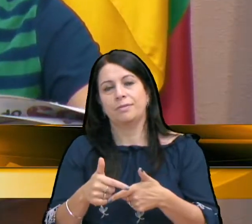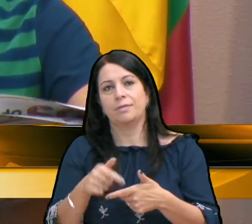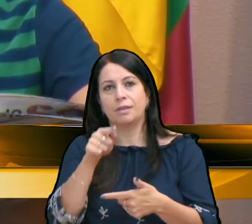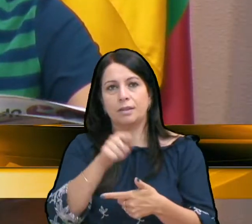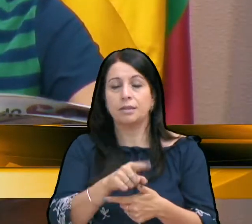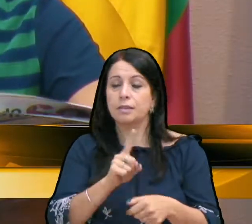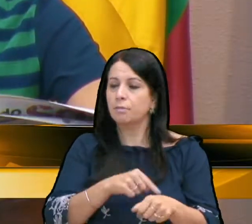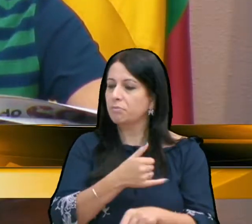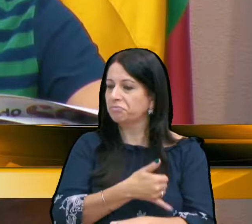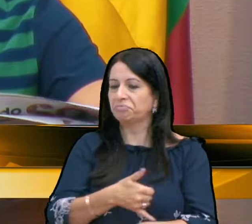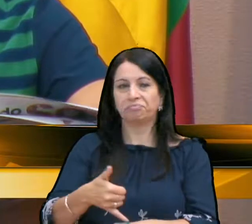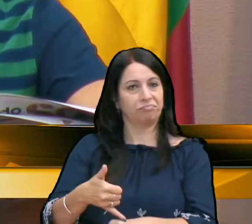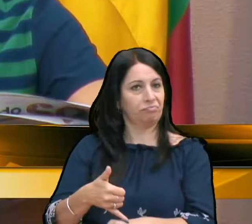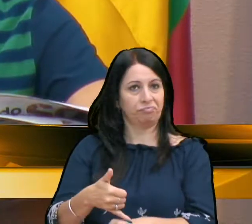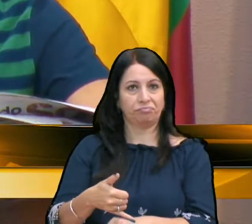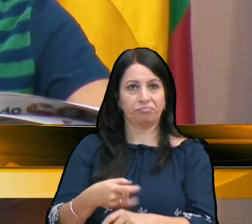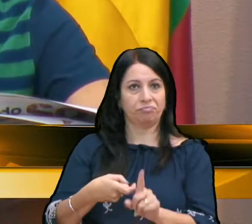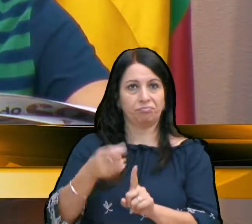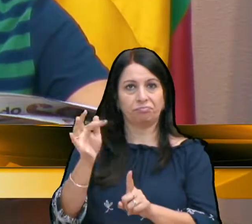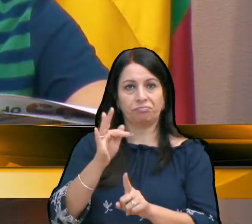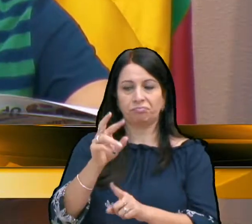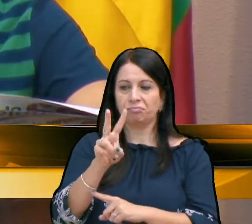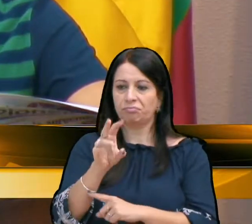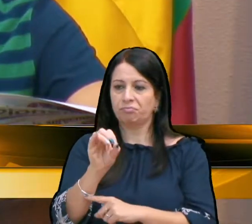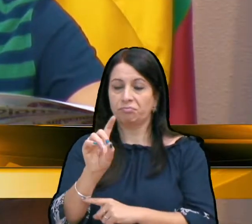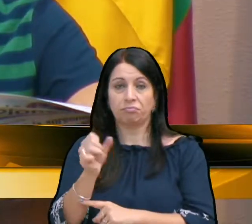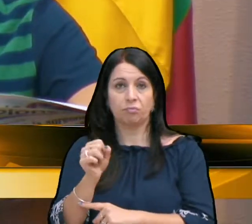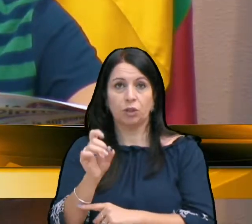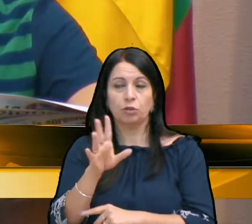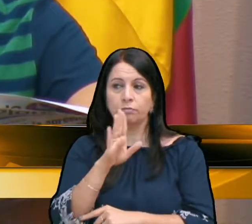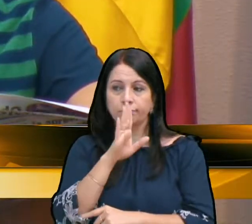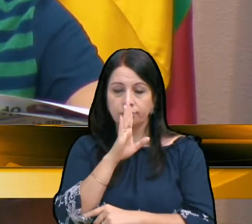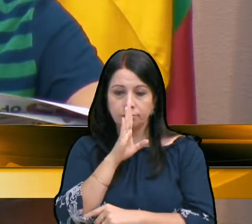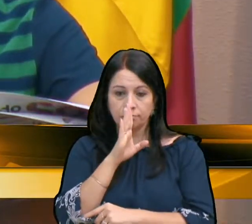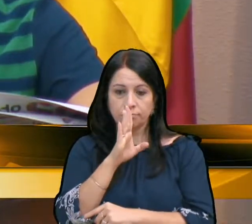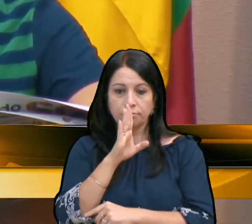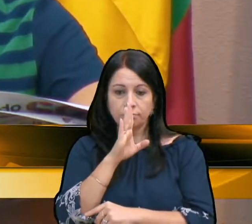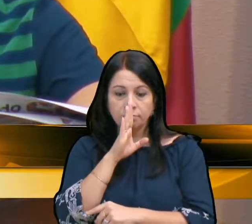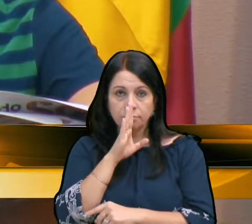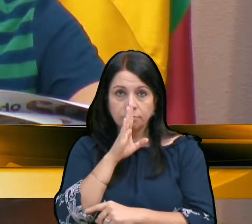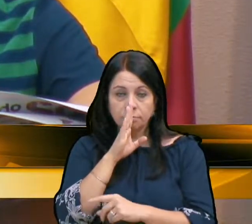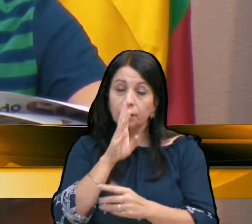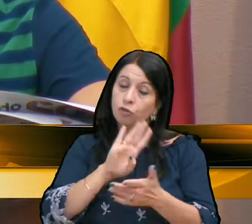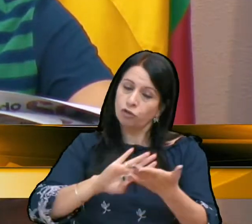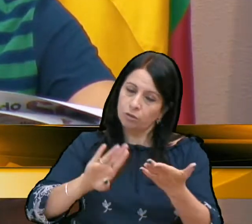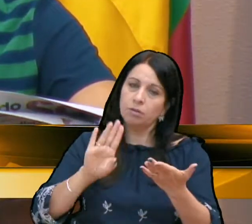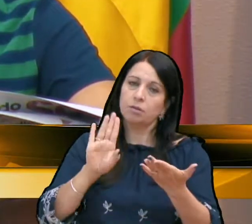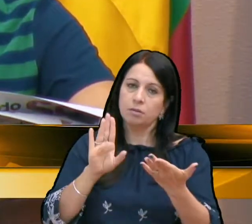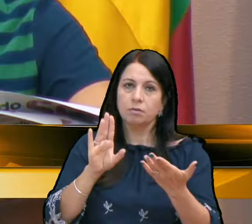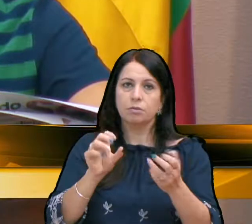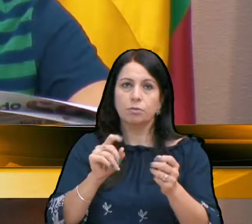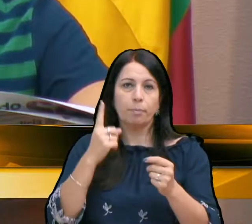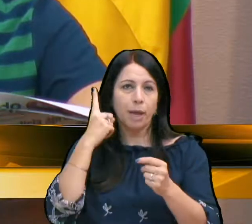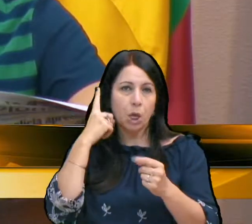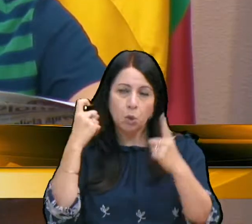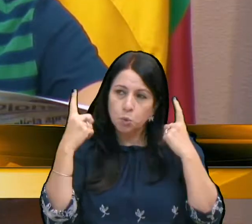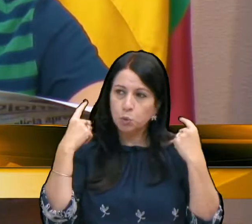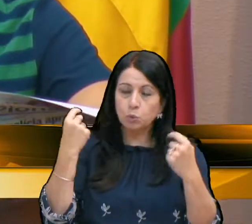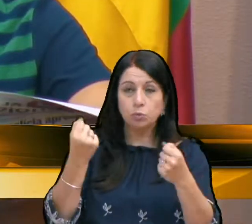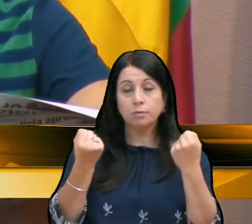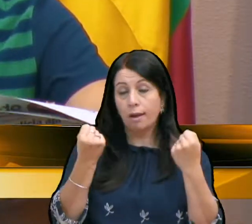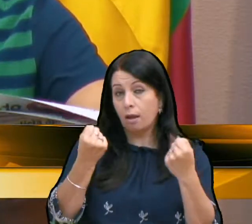Esse tempo passou. Fevereiro de 2018 é só silêncio, tirando, é claro, o barulho dos veículos nas